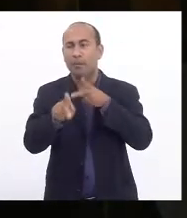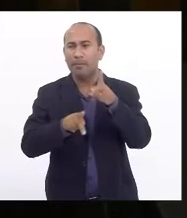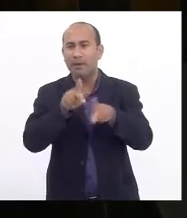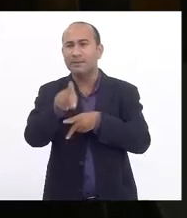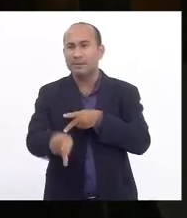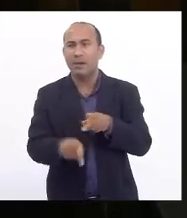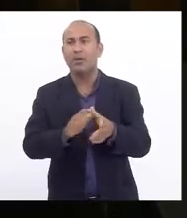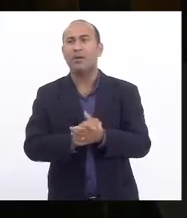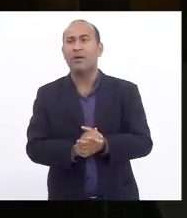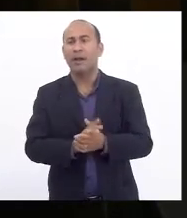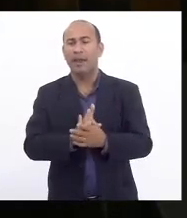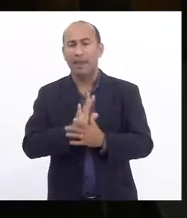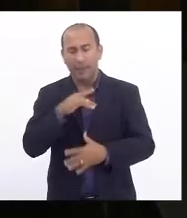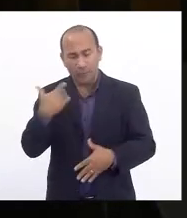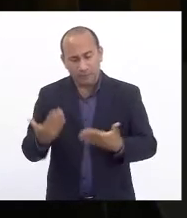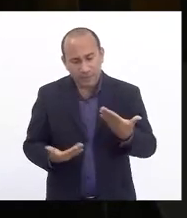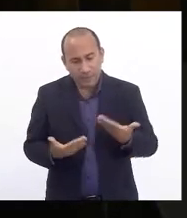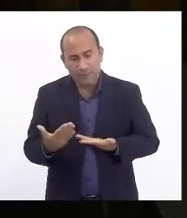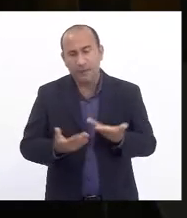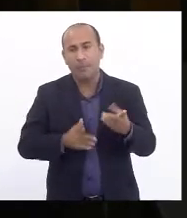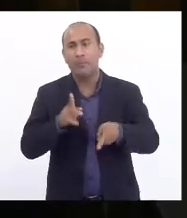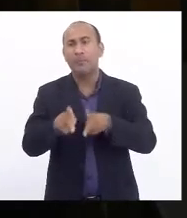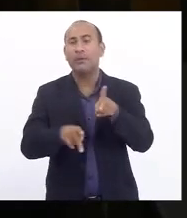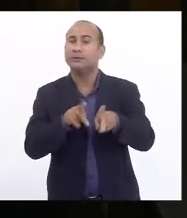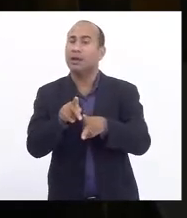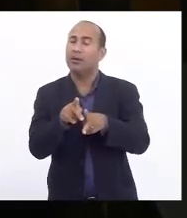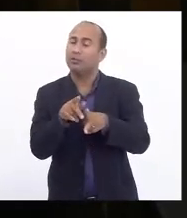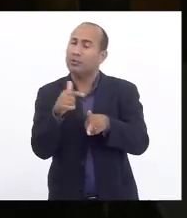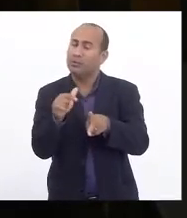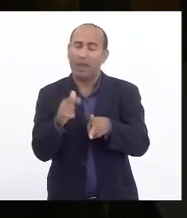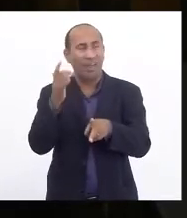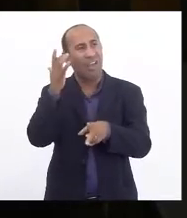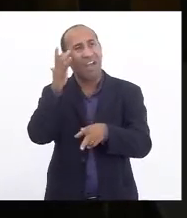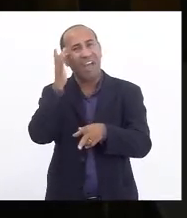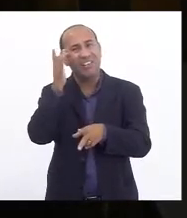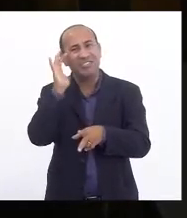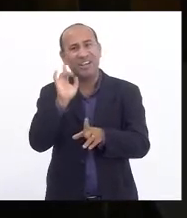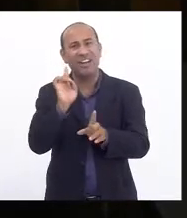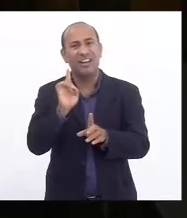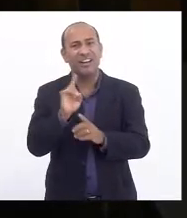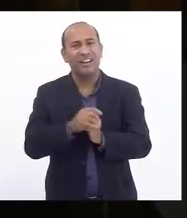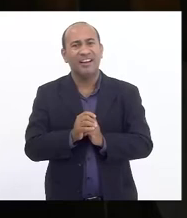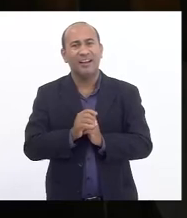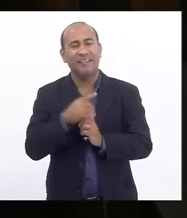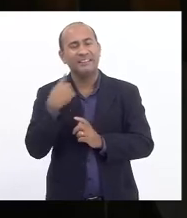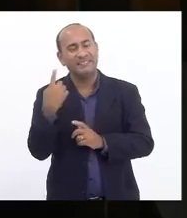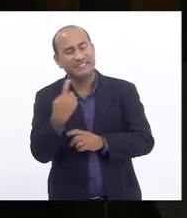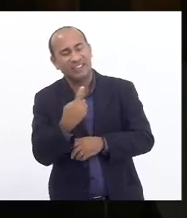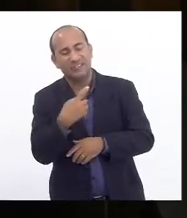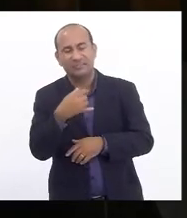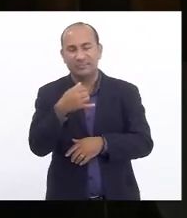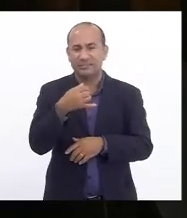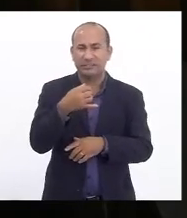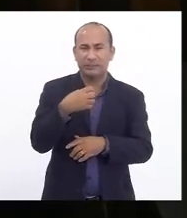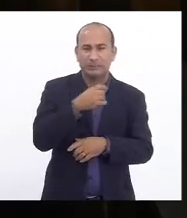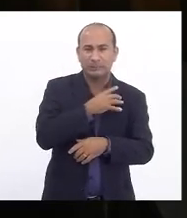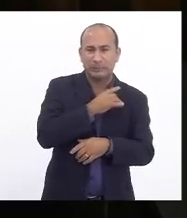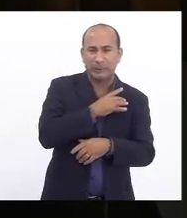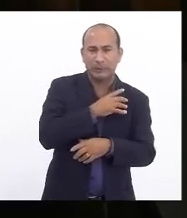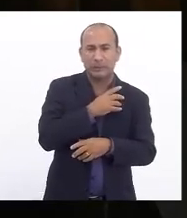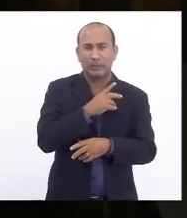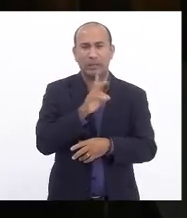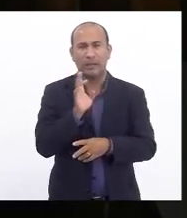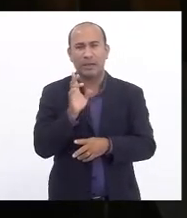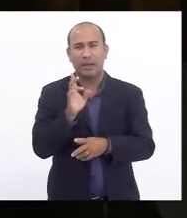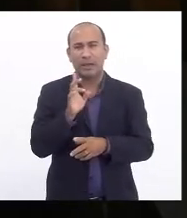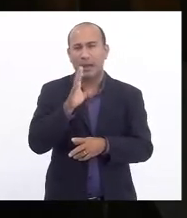eu tô aqui para servir a população então não tem essa de achar que a gente vai sente me dado outra